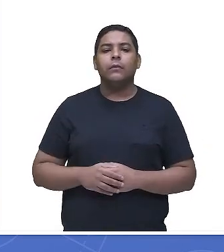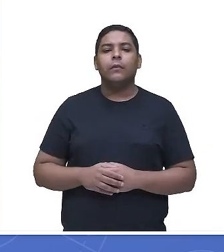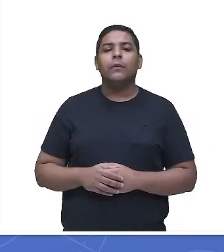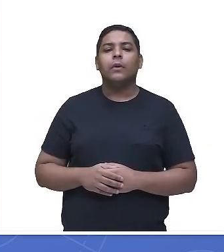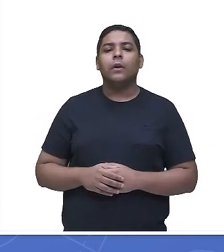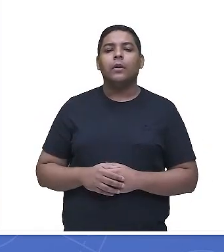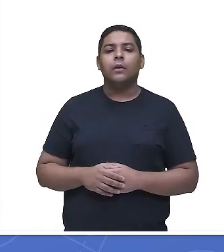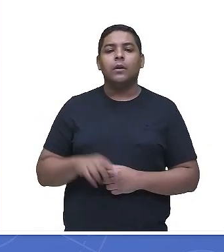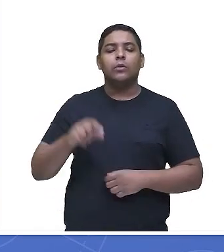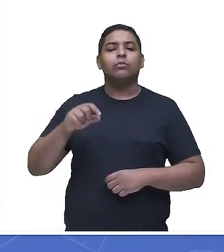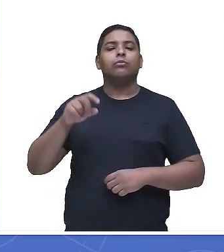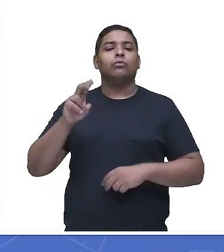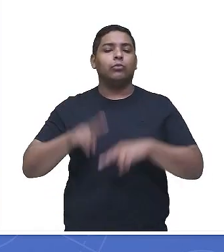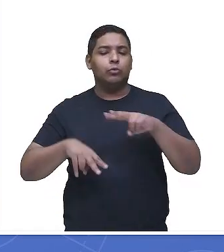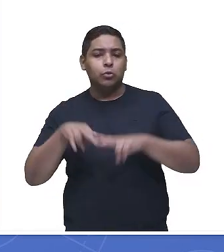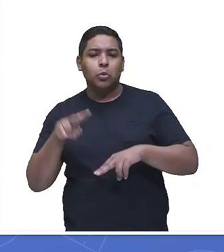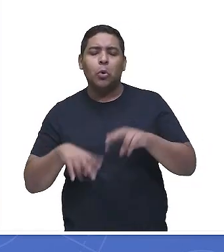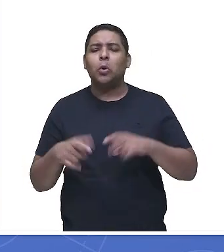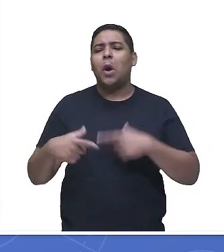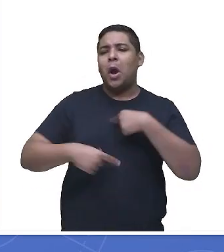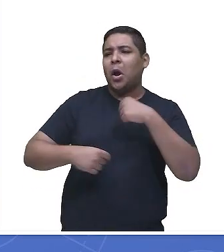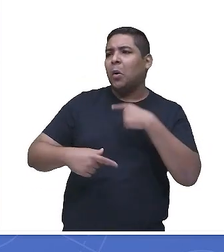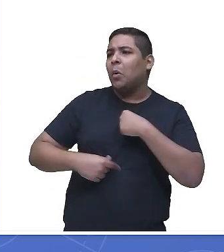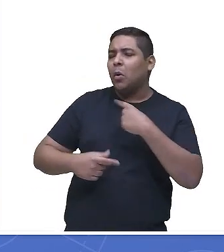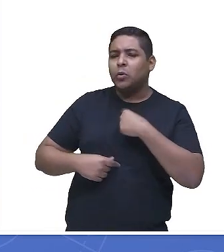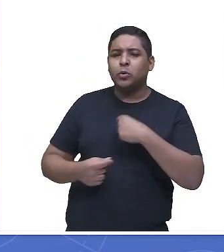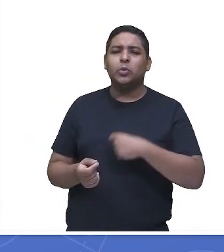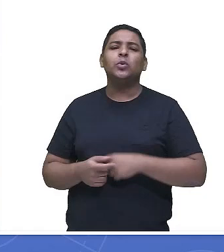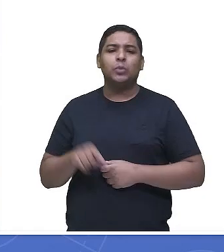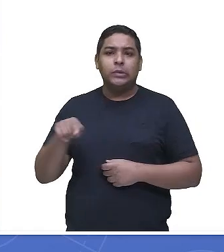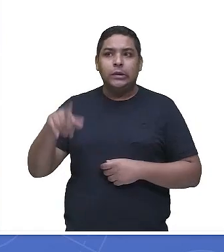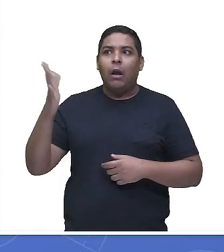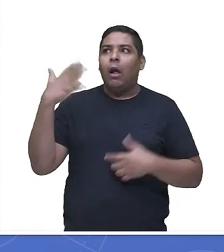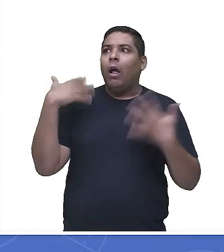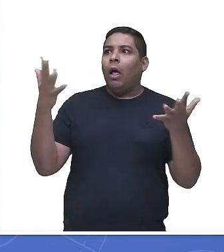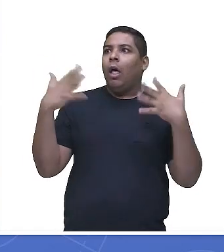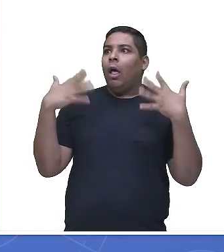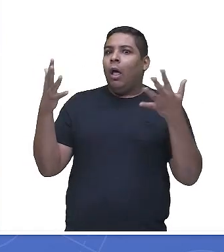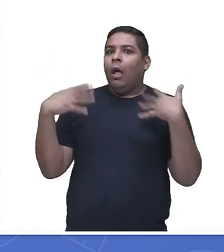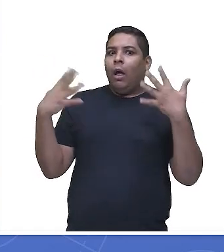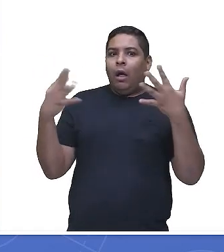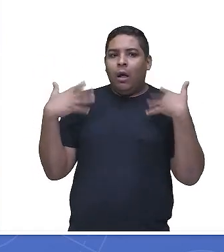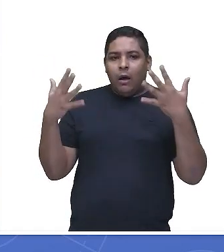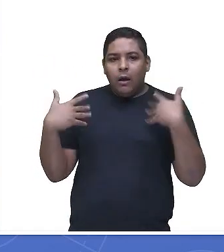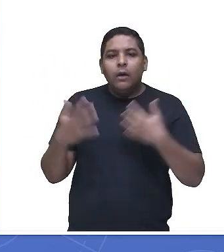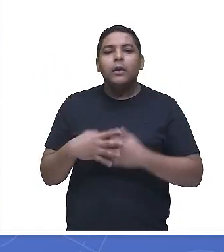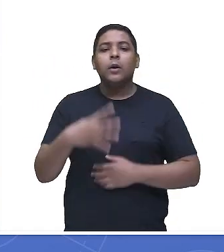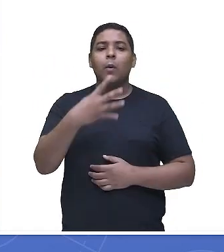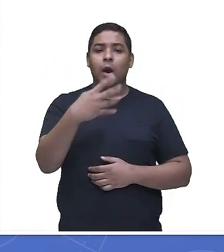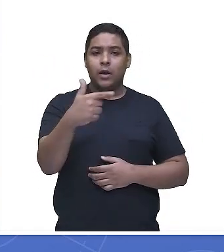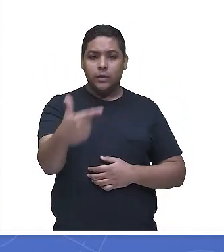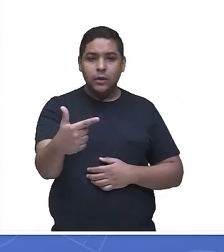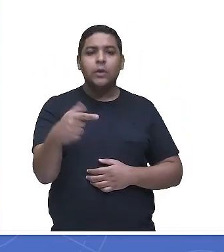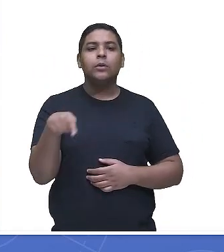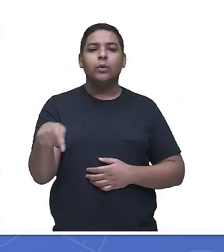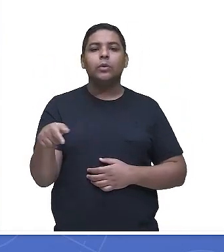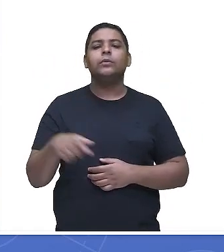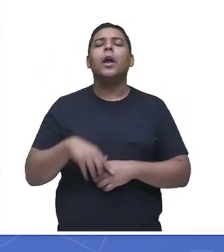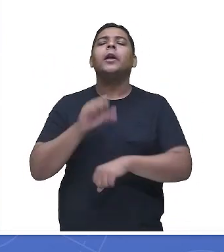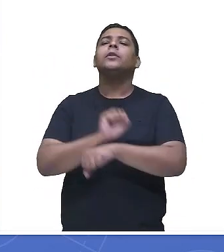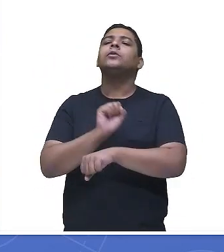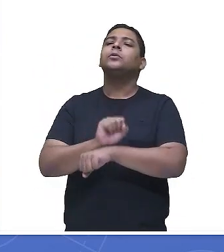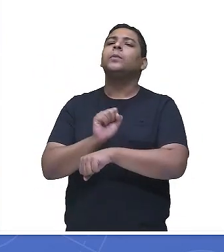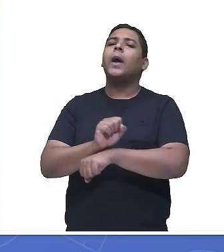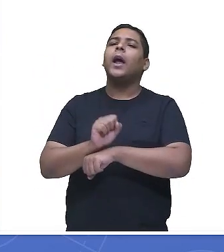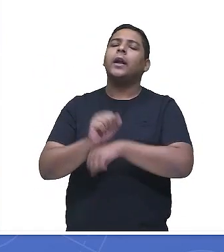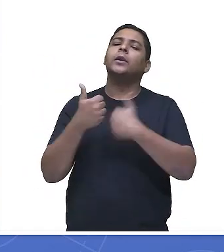quente aqui em Manaus. Tô lá no meio da Djalma Batista, super quente, 42 graus, esperando o 350. Né?